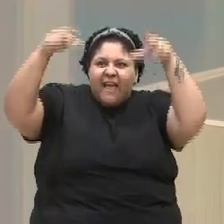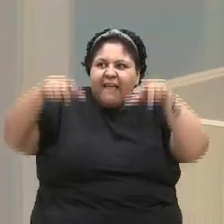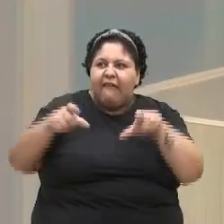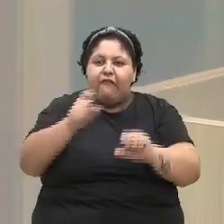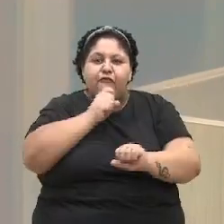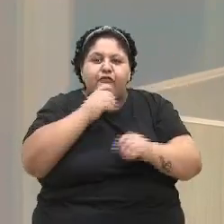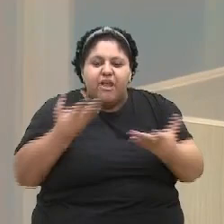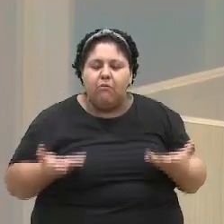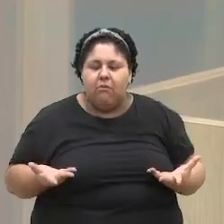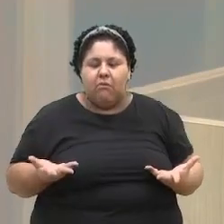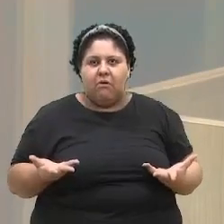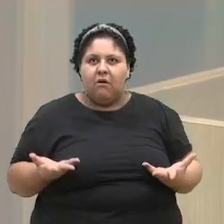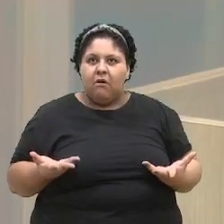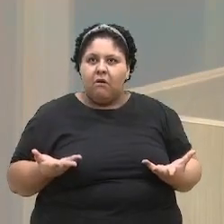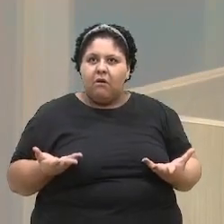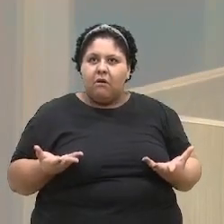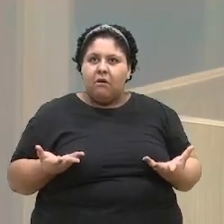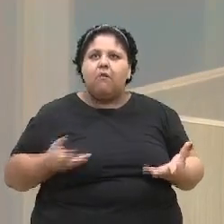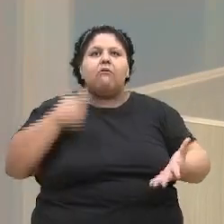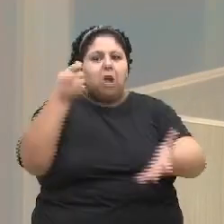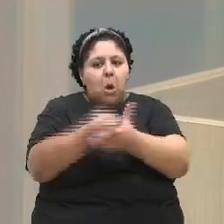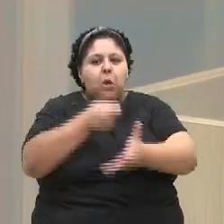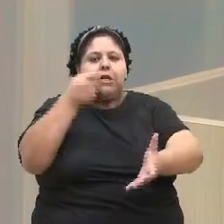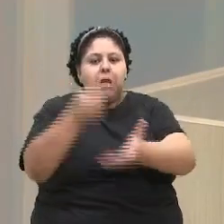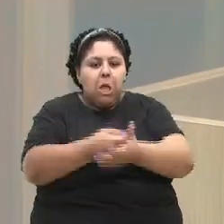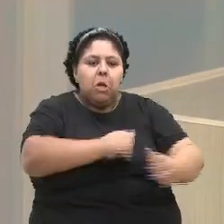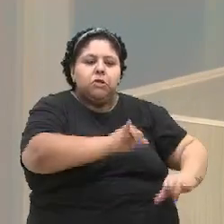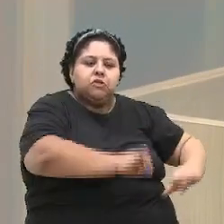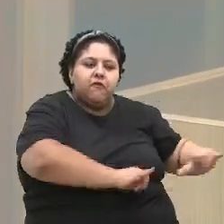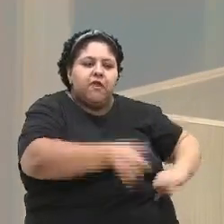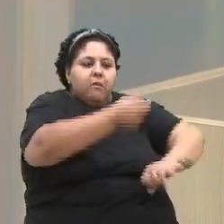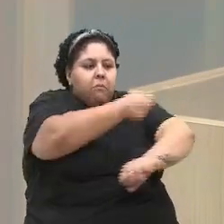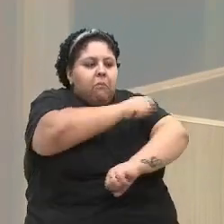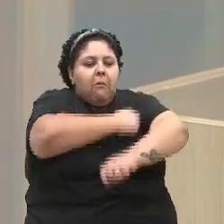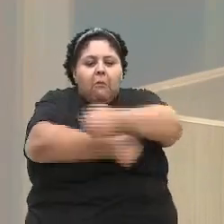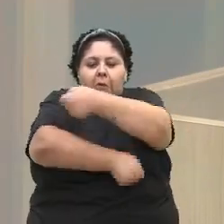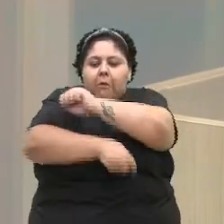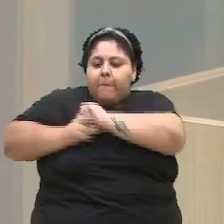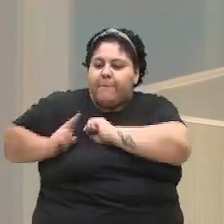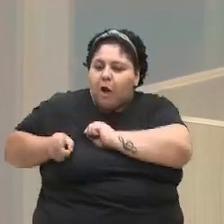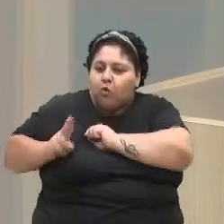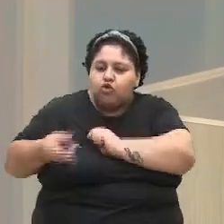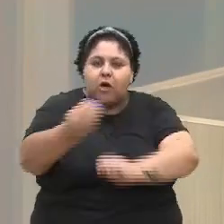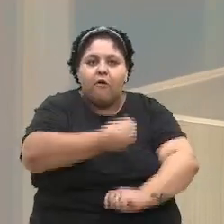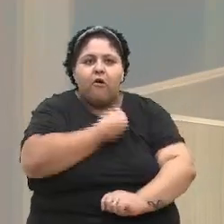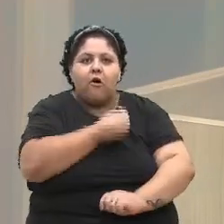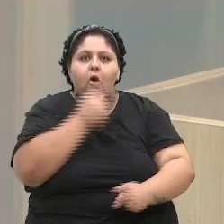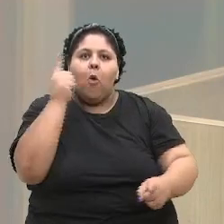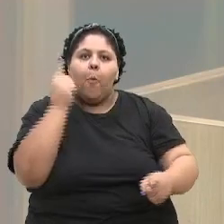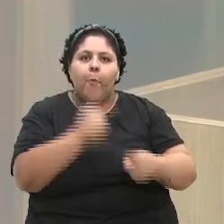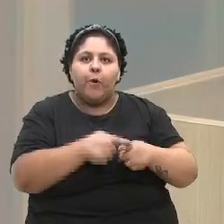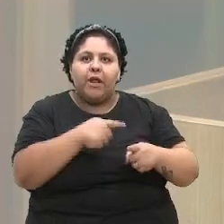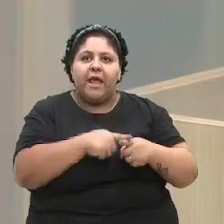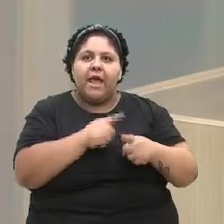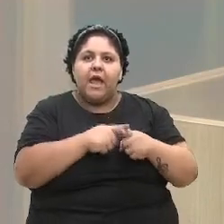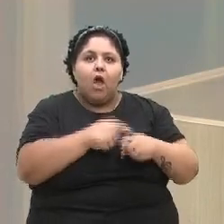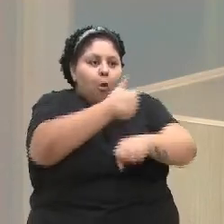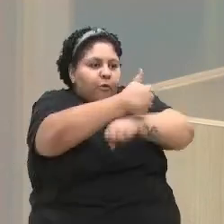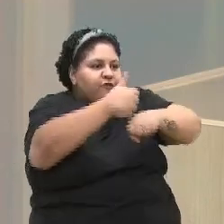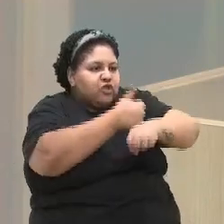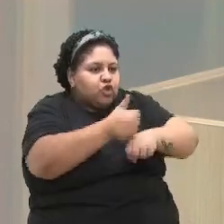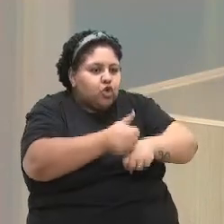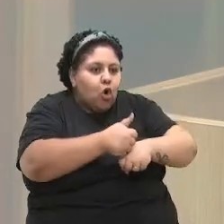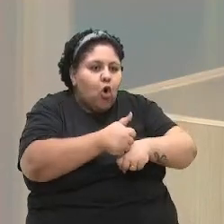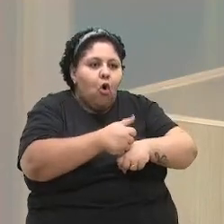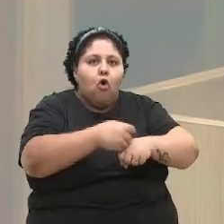aada que tá lá lutando e sofrendo se sacrificando para aquilo ali vivo porque o nono plantou porque o